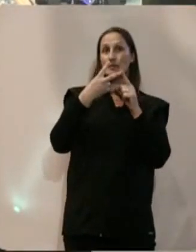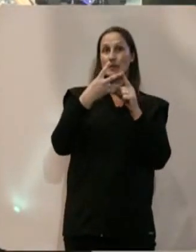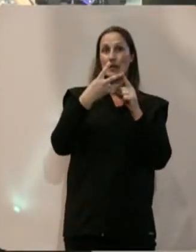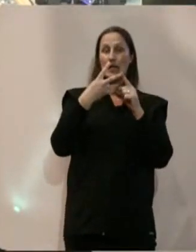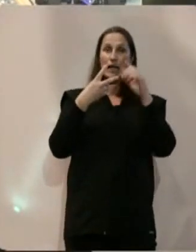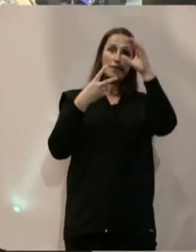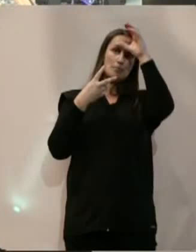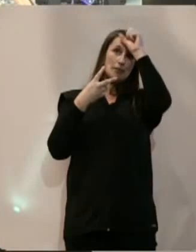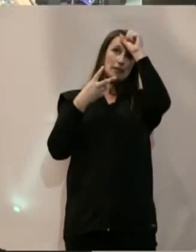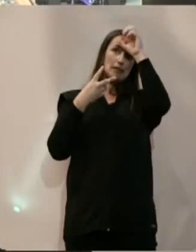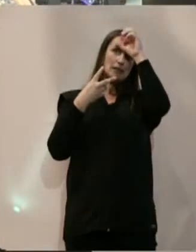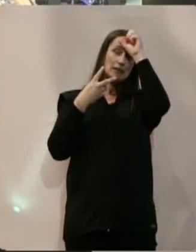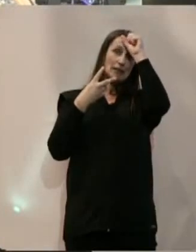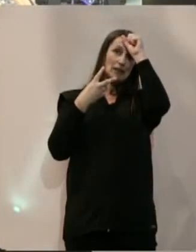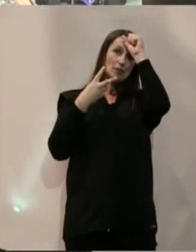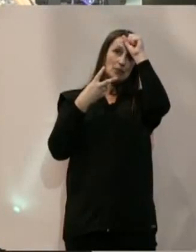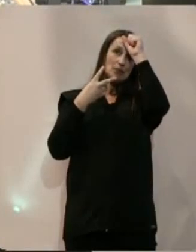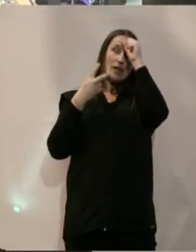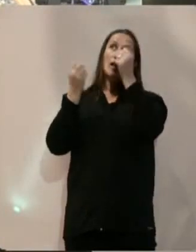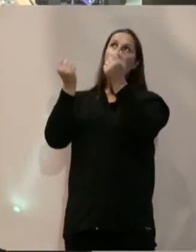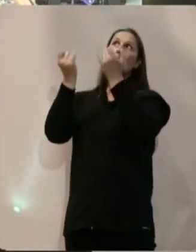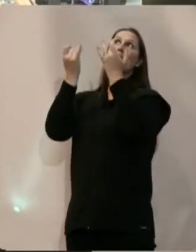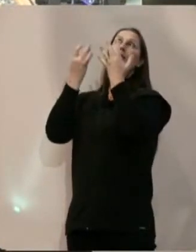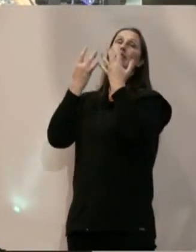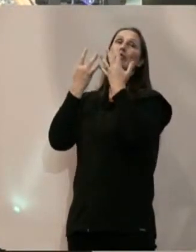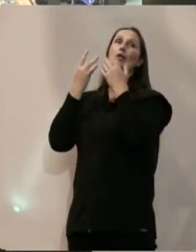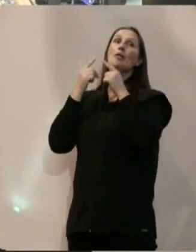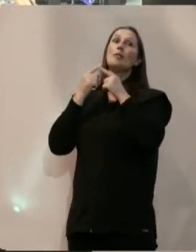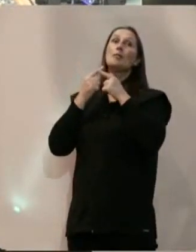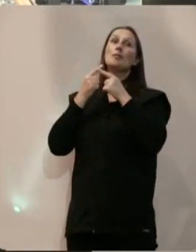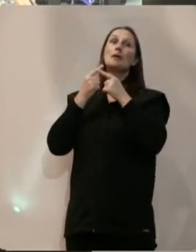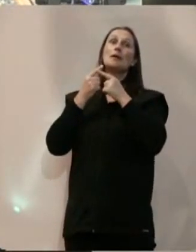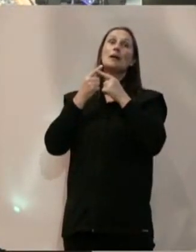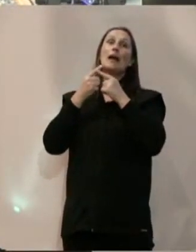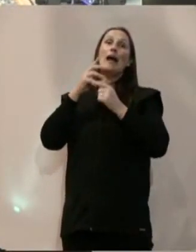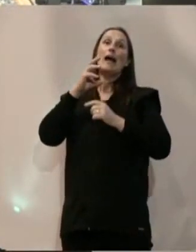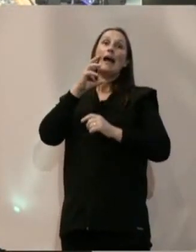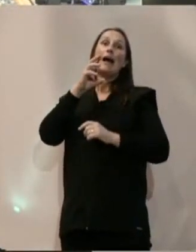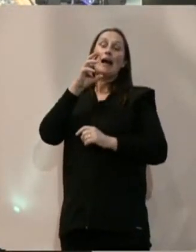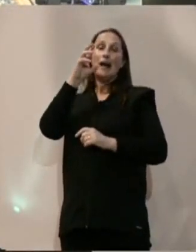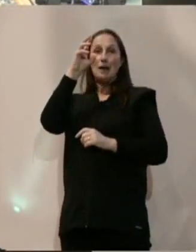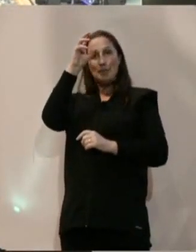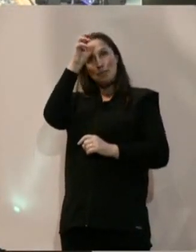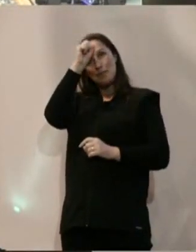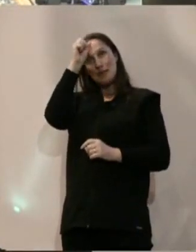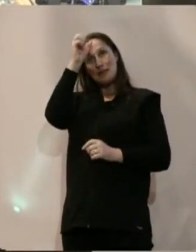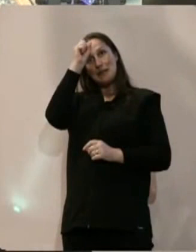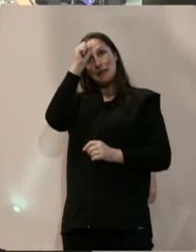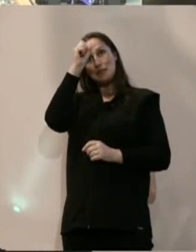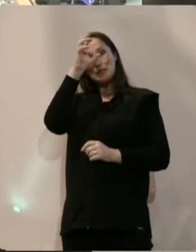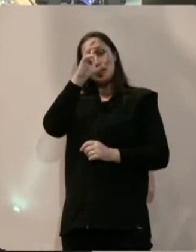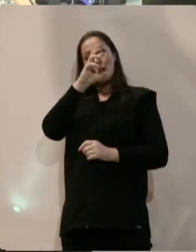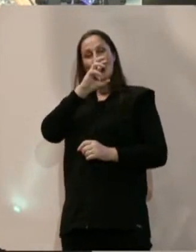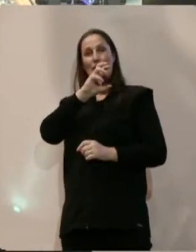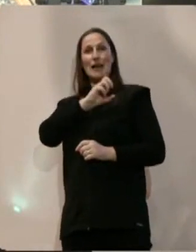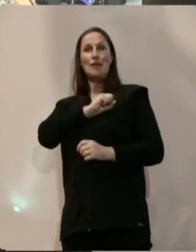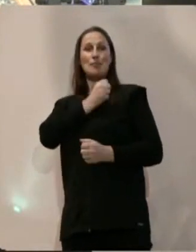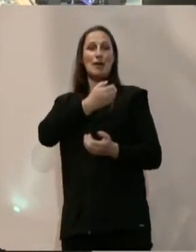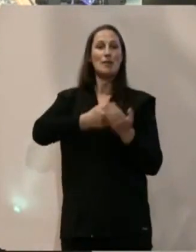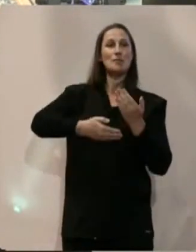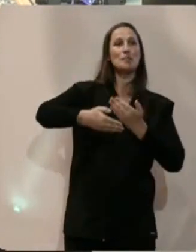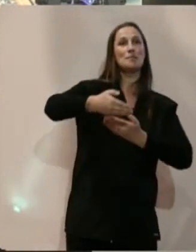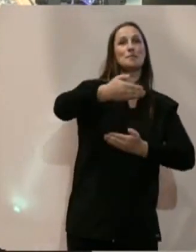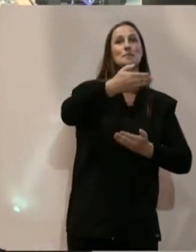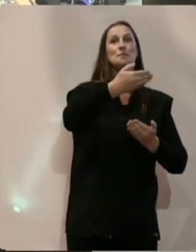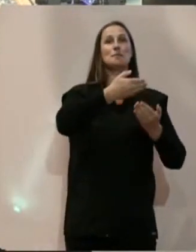em Jesus nos abençoa, porque a gente aprende a amar os nossos semelhantes de uma maneira diferente. O